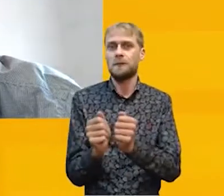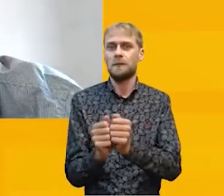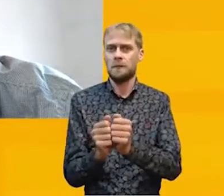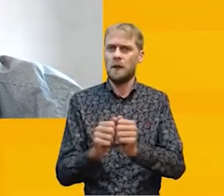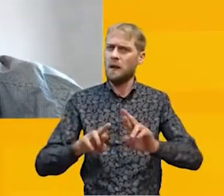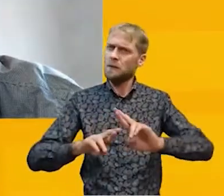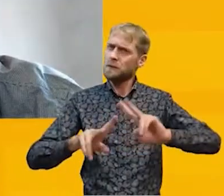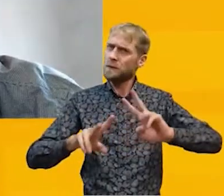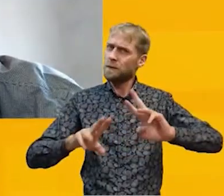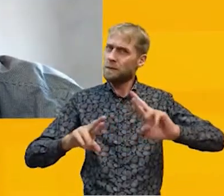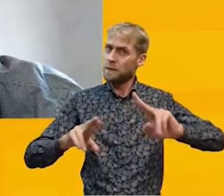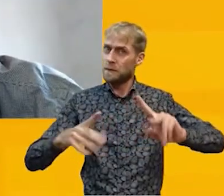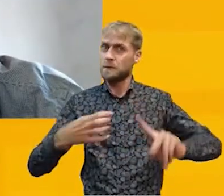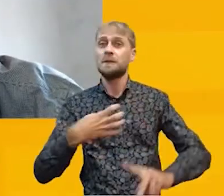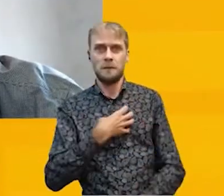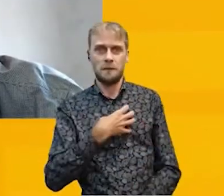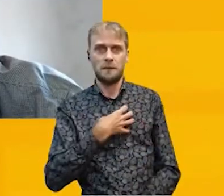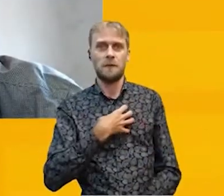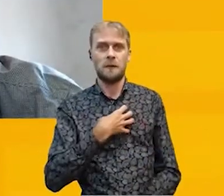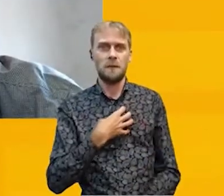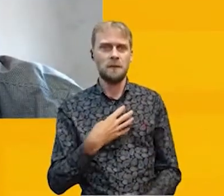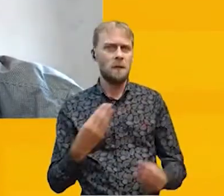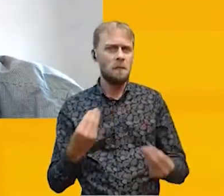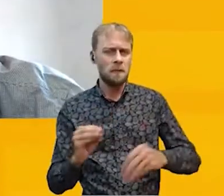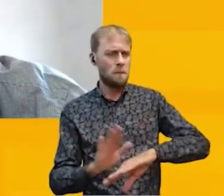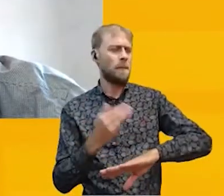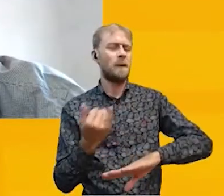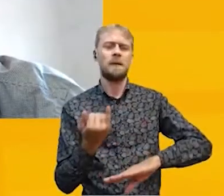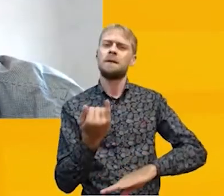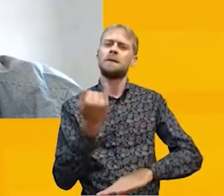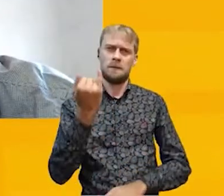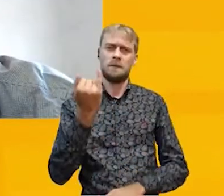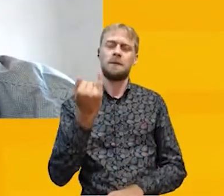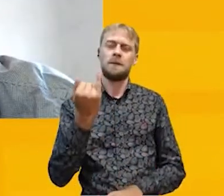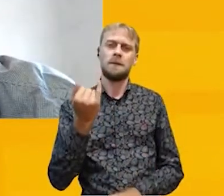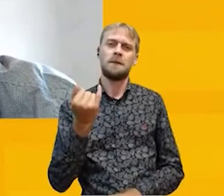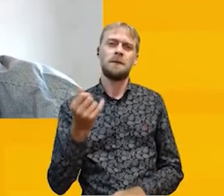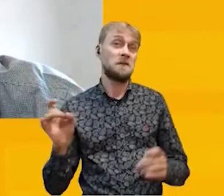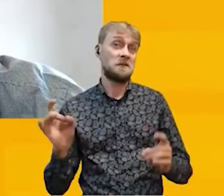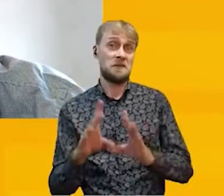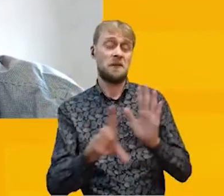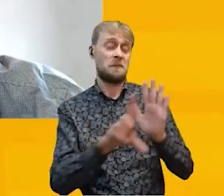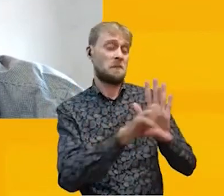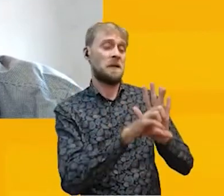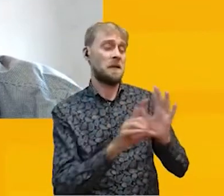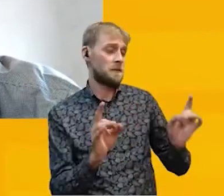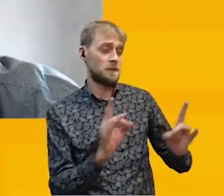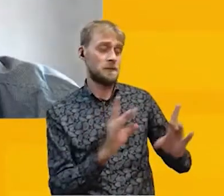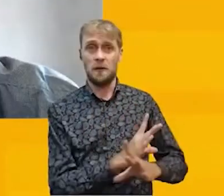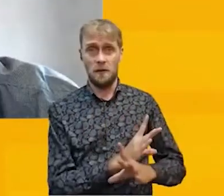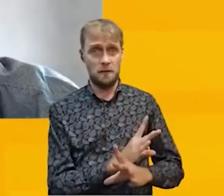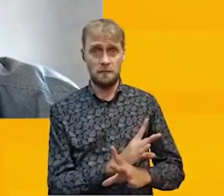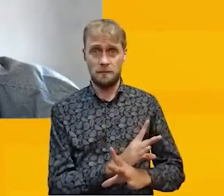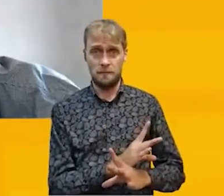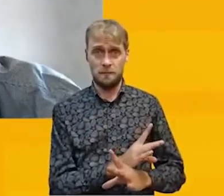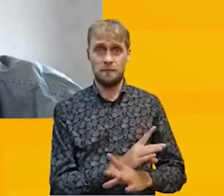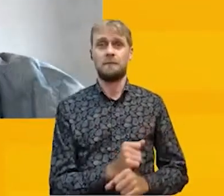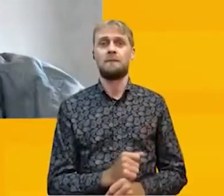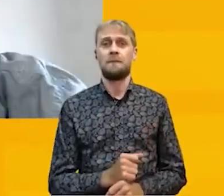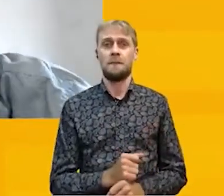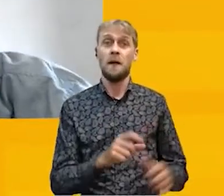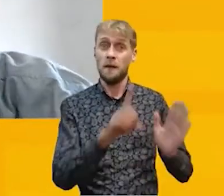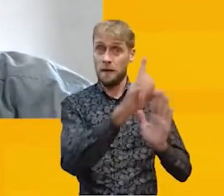formas que são muito mais interessantes do que a gente só ter somente a legitimação do decreto. O decreto é